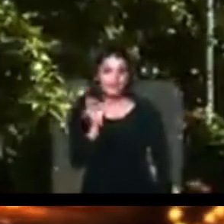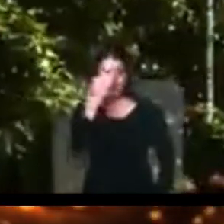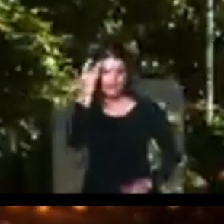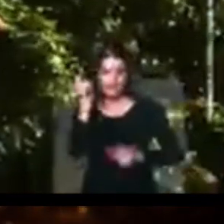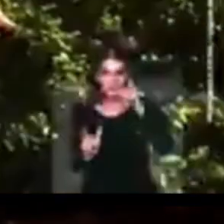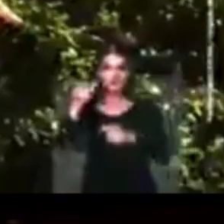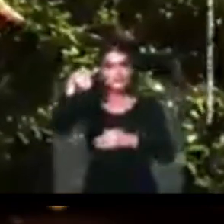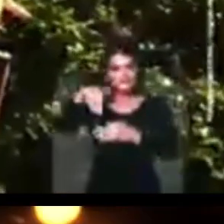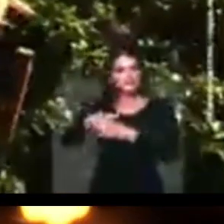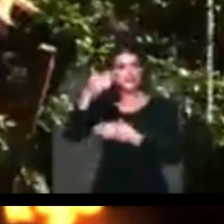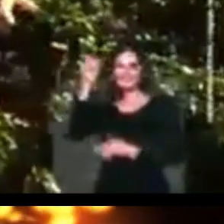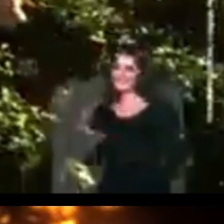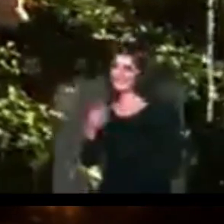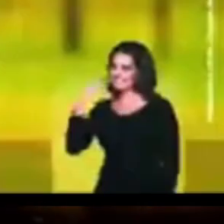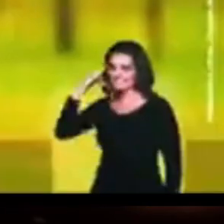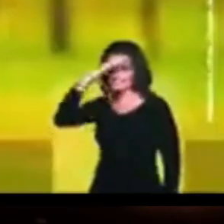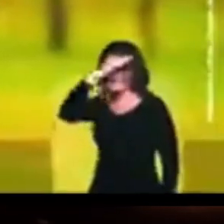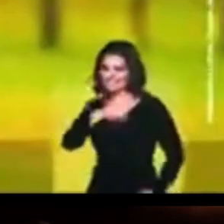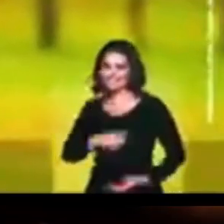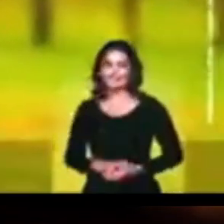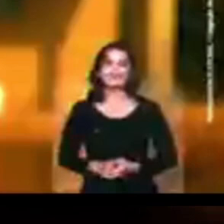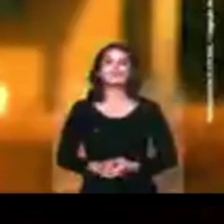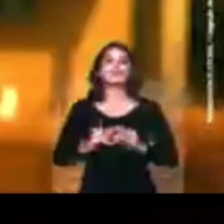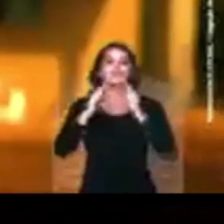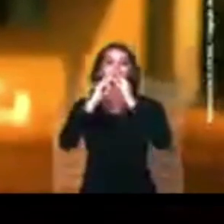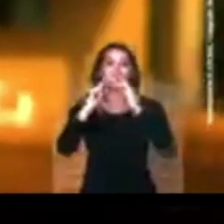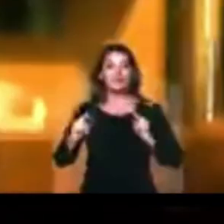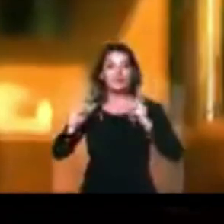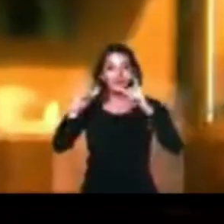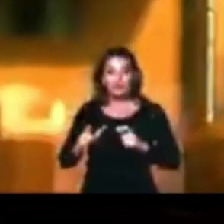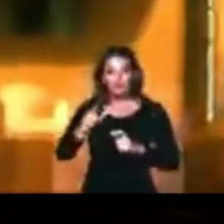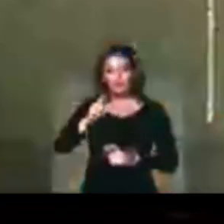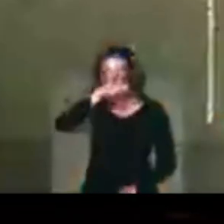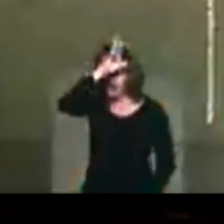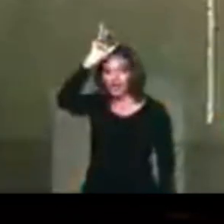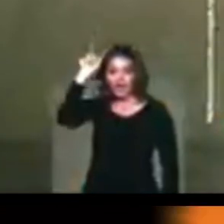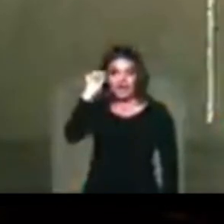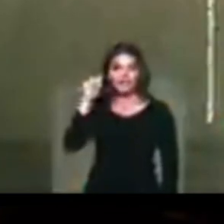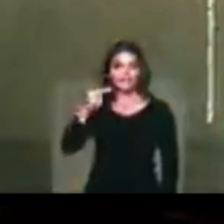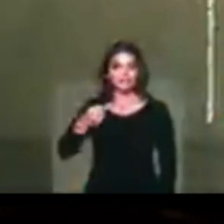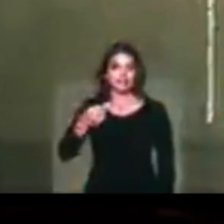88,6% de pessoas votaram Bolsonaro. No Rio Juma, no Amazonas,